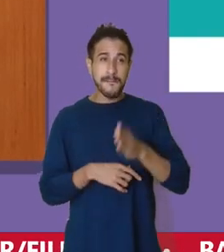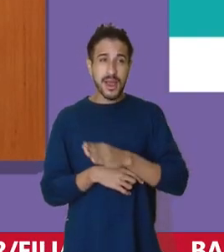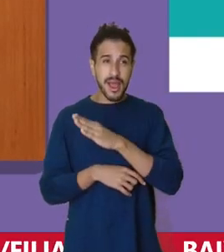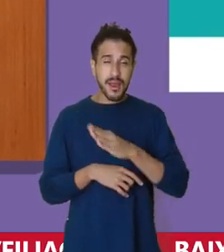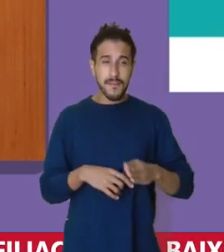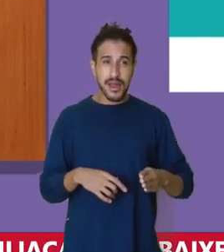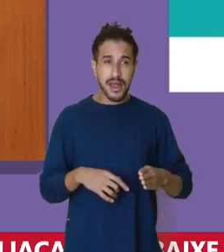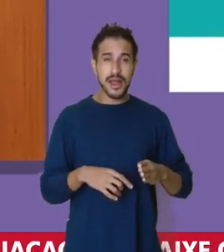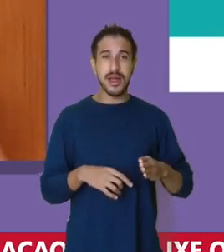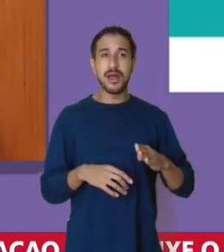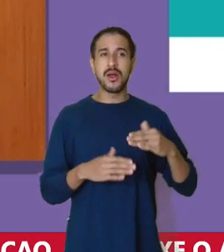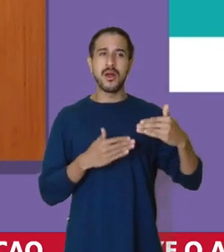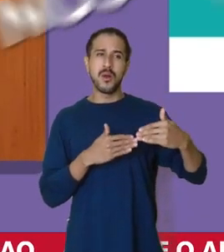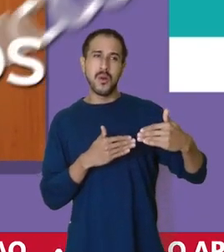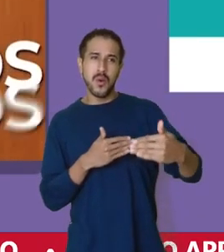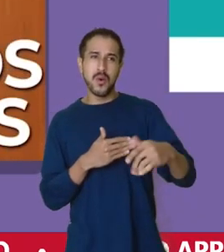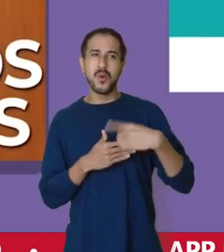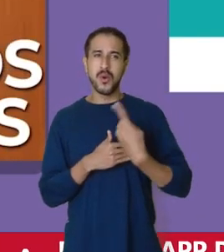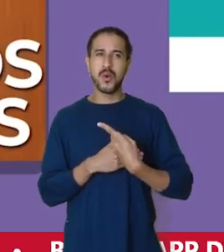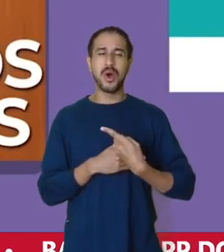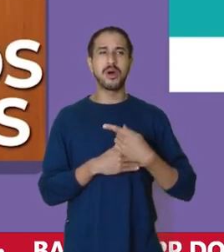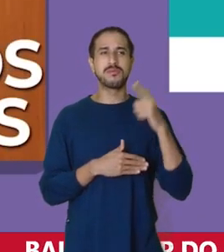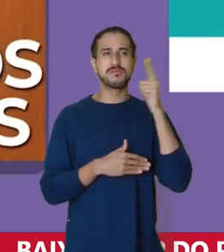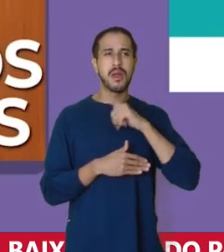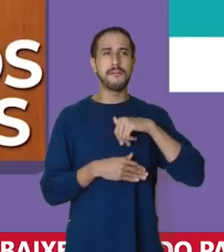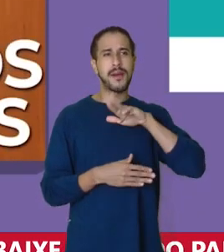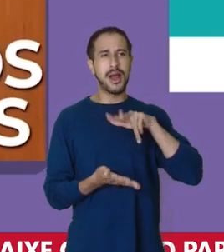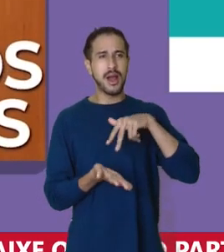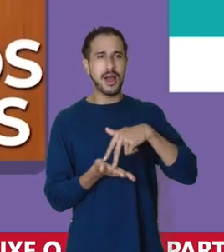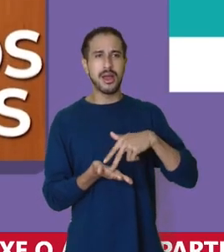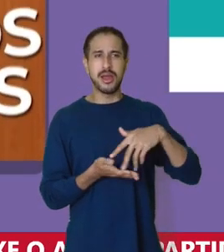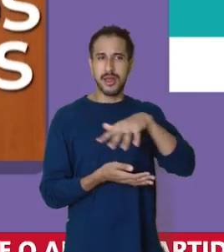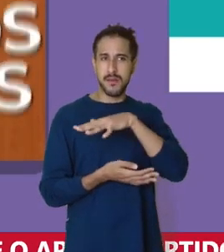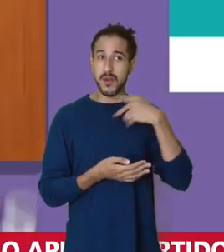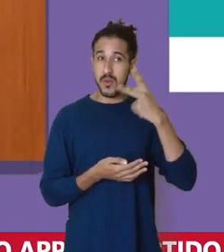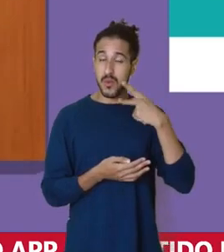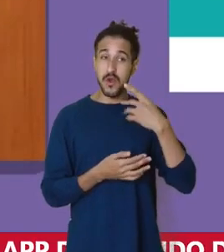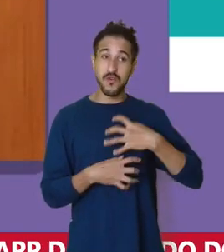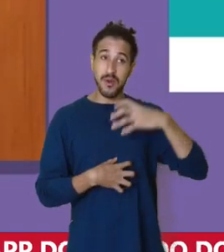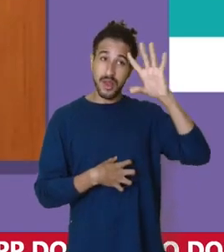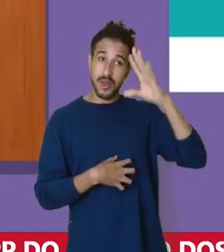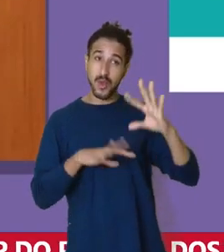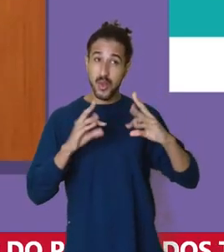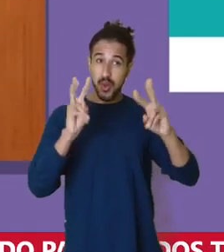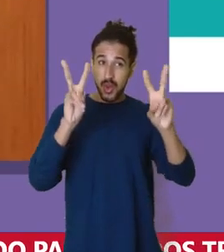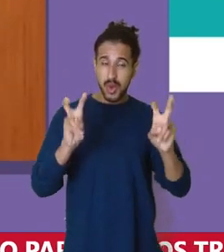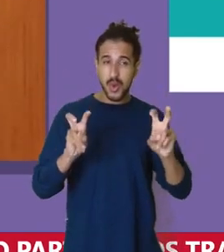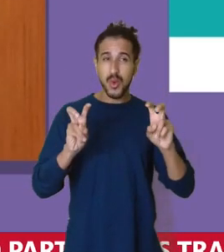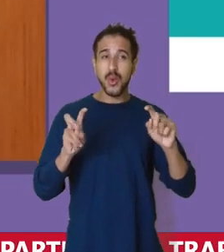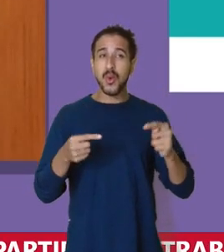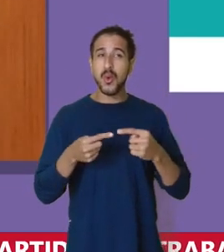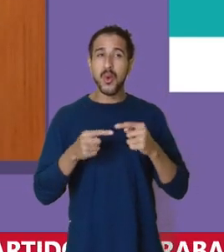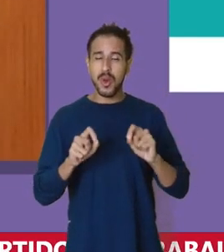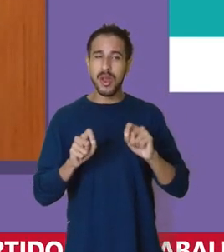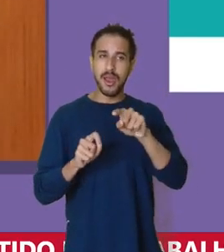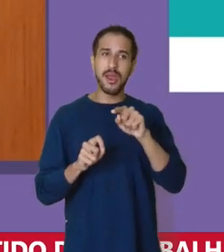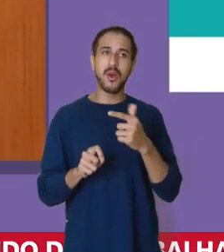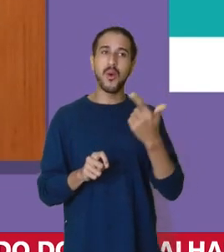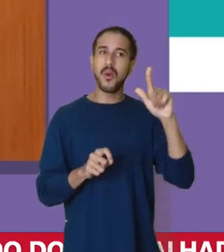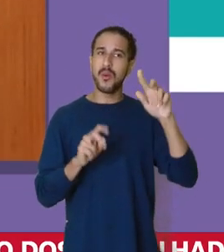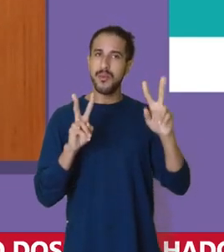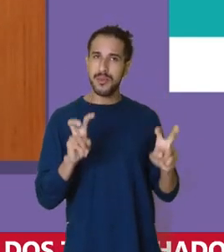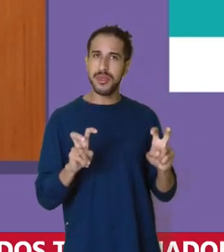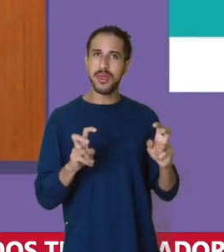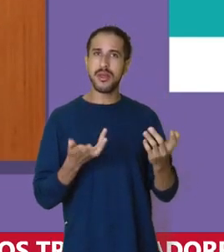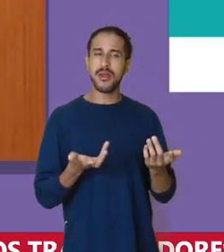adequada quando nós tivermos mais presença nos espaços políticos, né? A solução para tudo isso passa por esse outro tema, né,